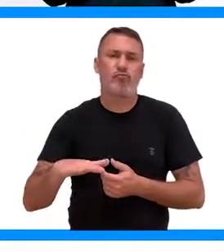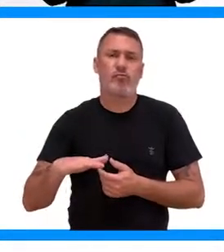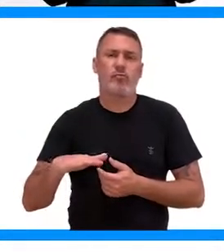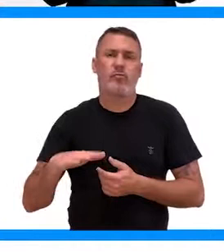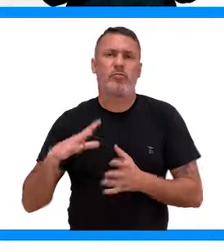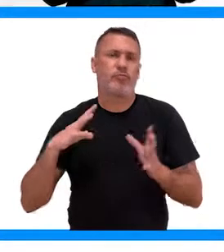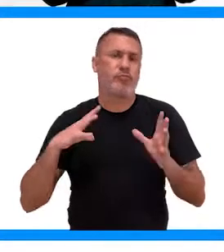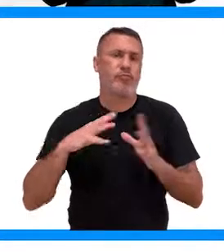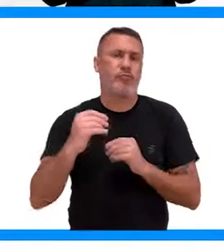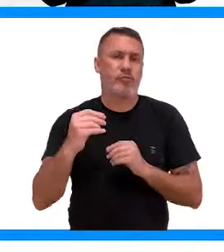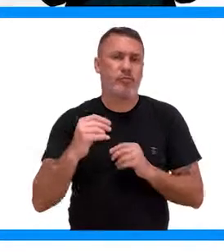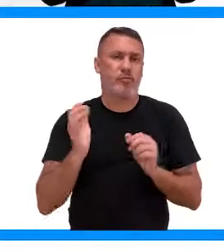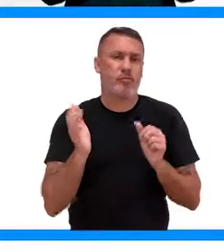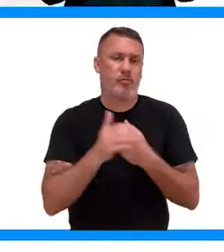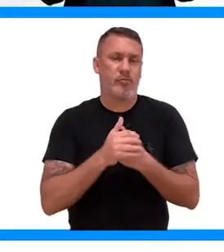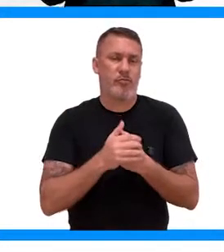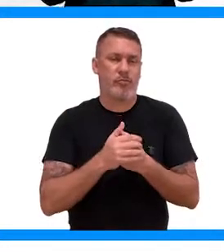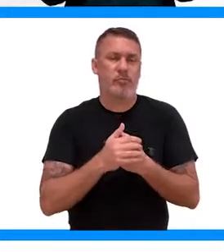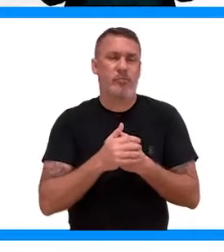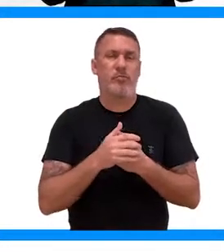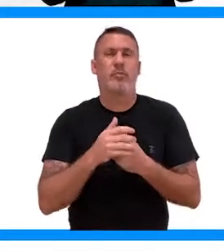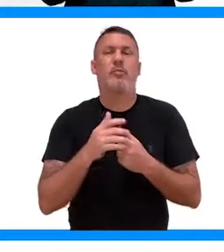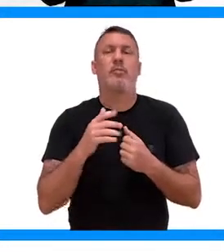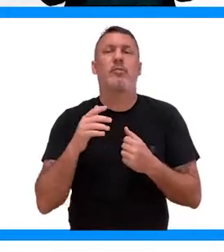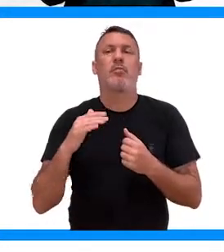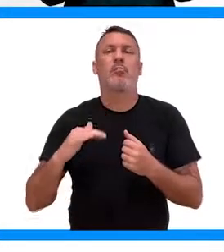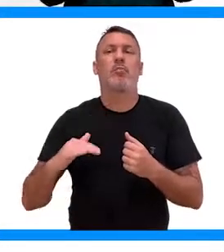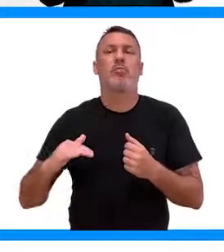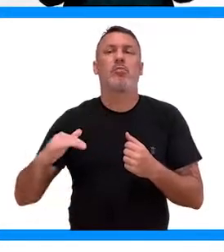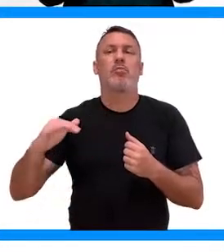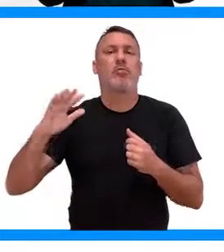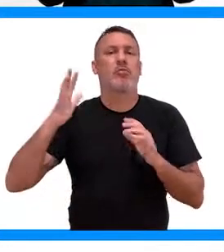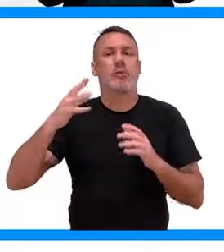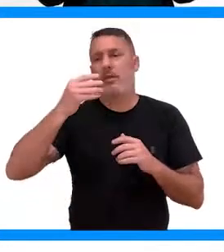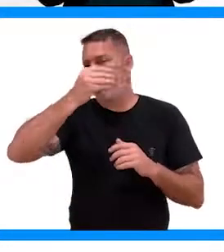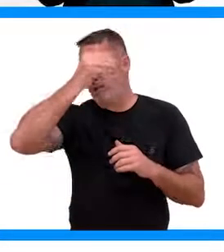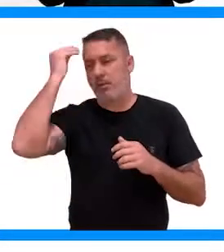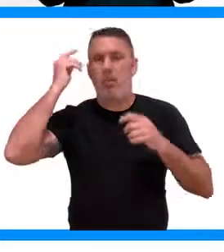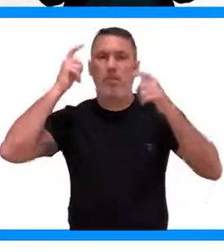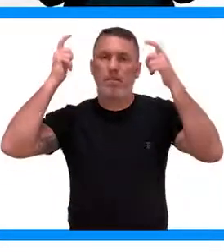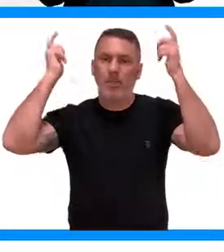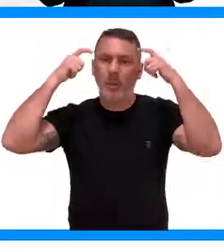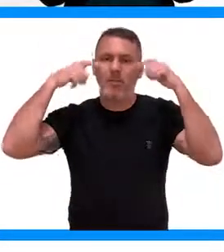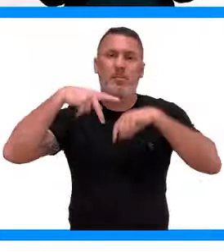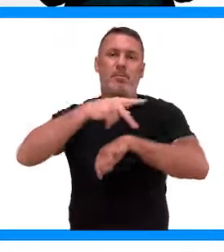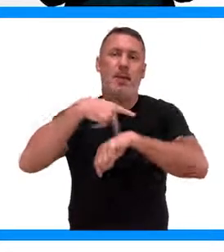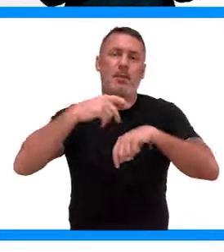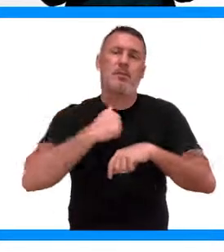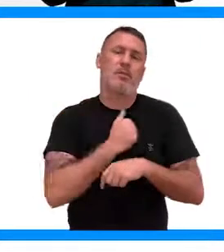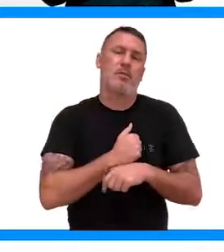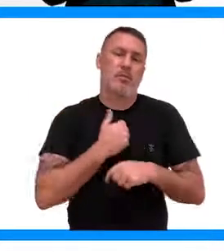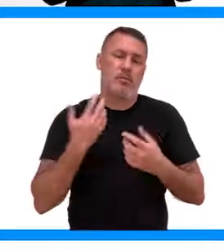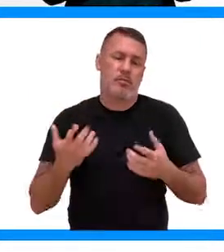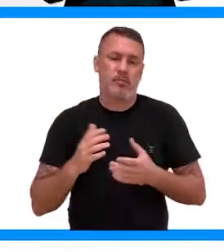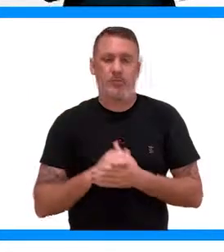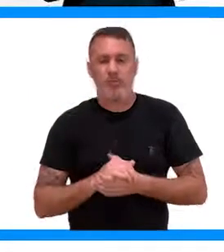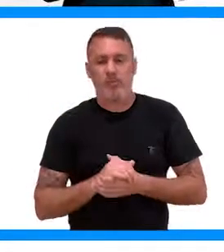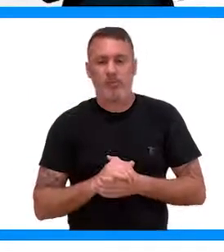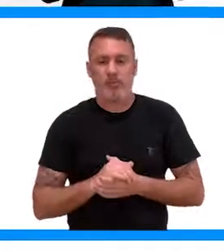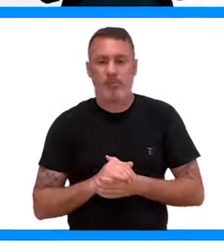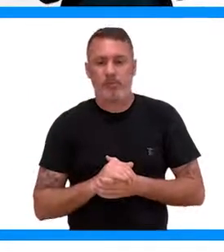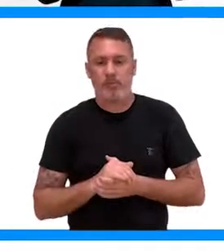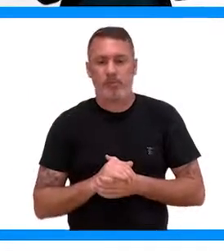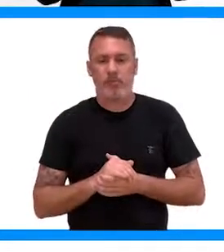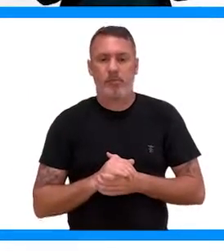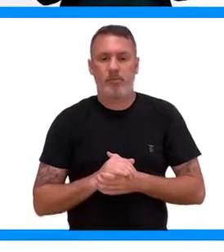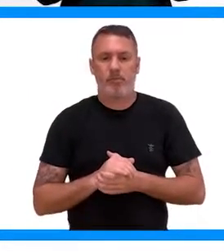né, muito garotos ainda, e já se esqueceram do meu México querido,